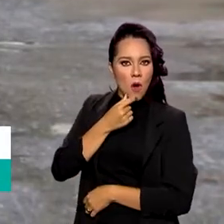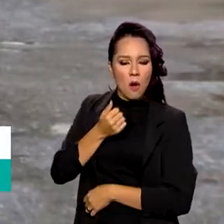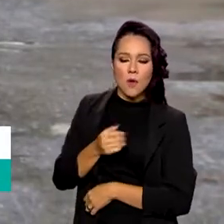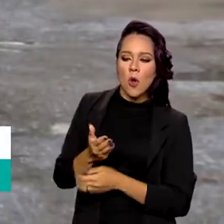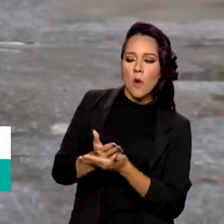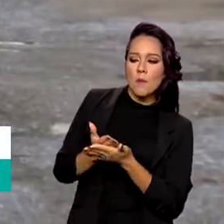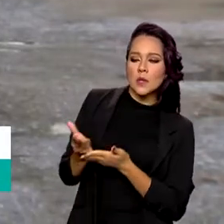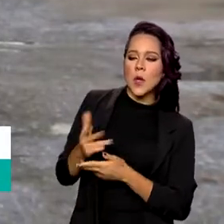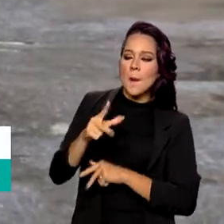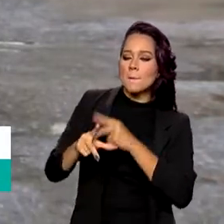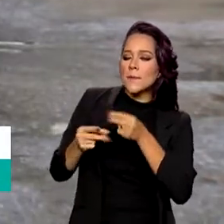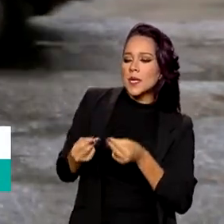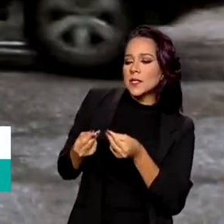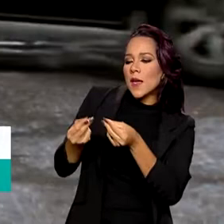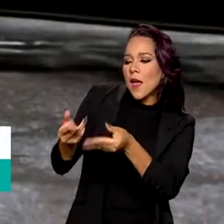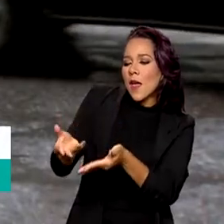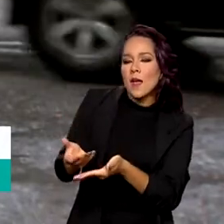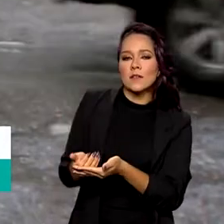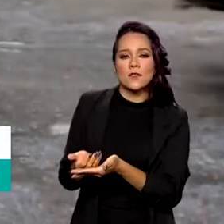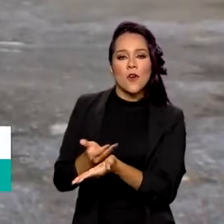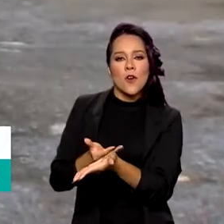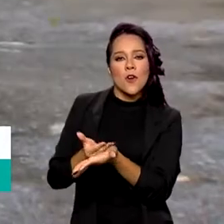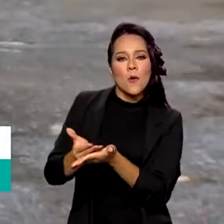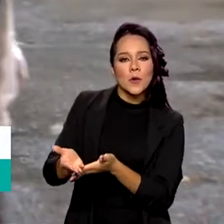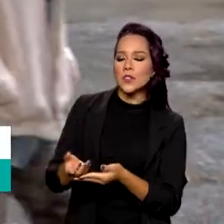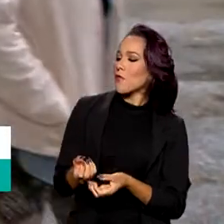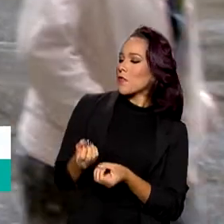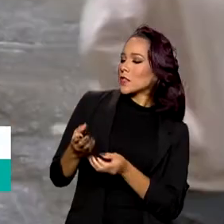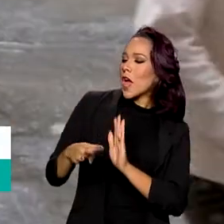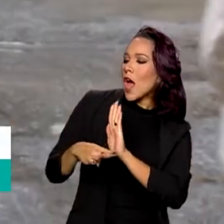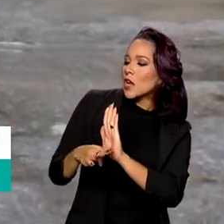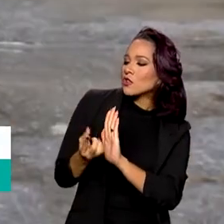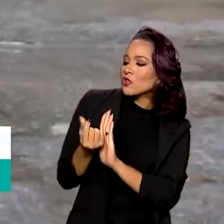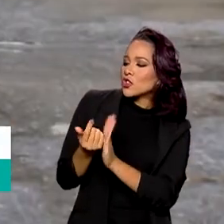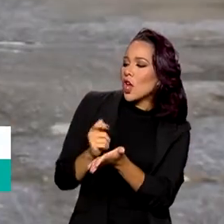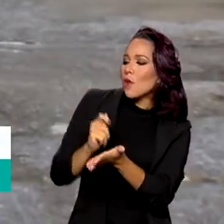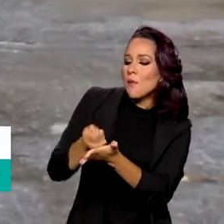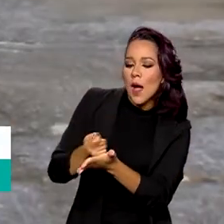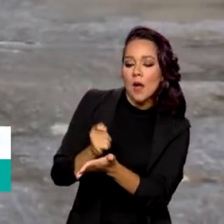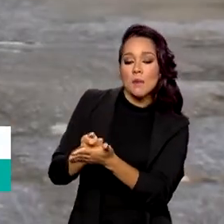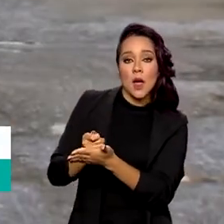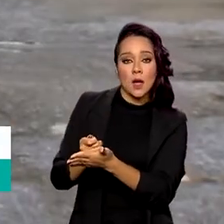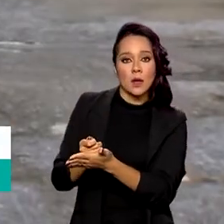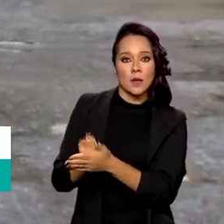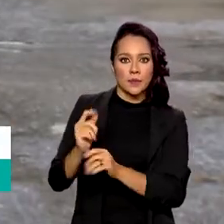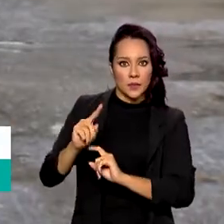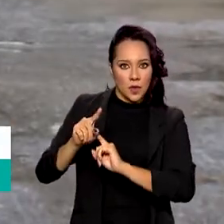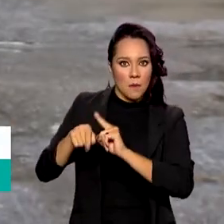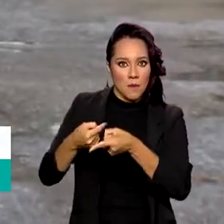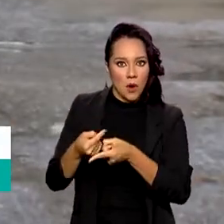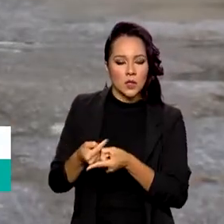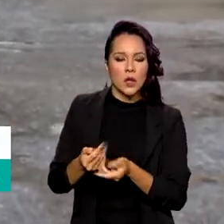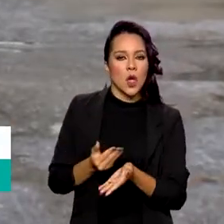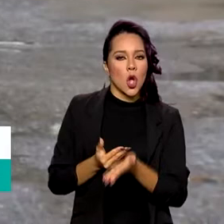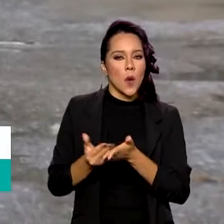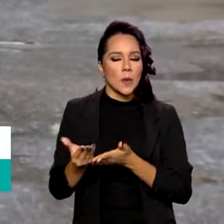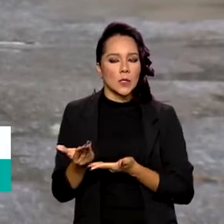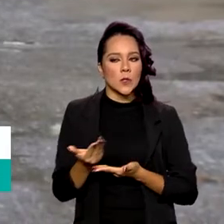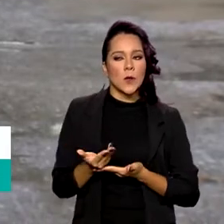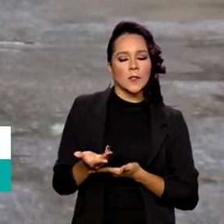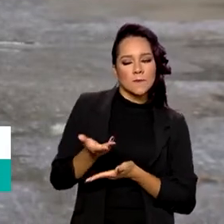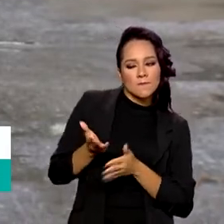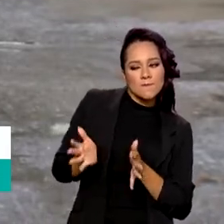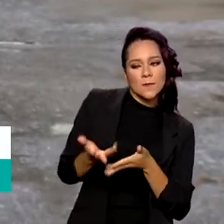teria começado a dar presentes para o menino teria começado a oferecer ajuda financeira depois disso começaram as